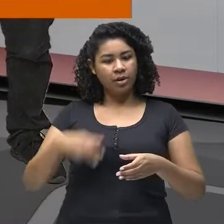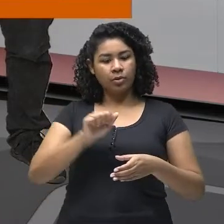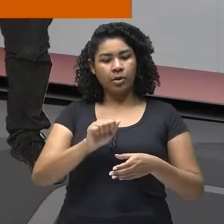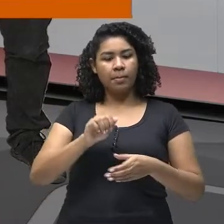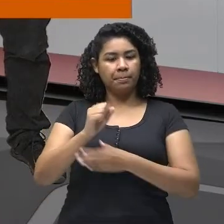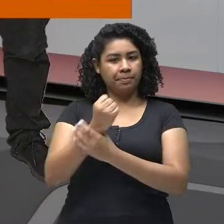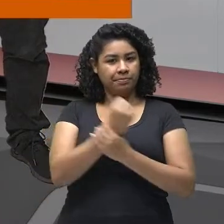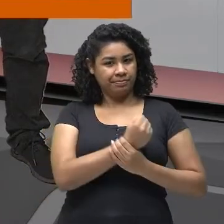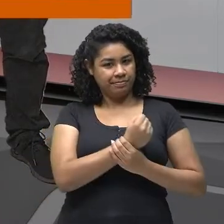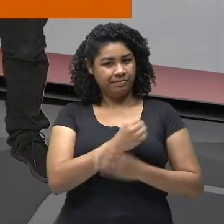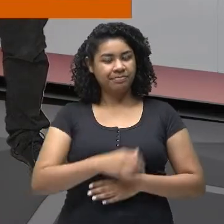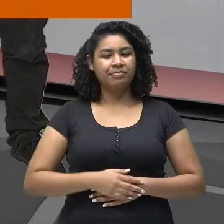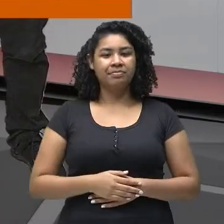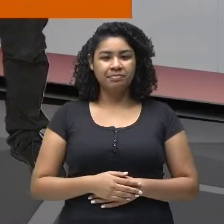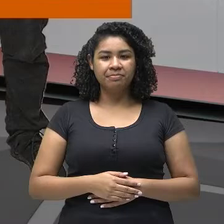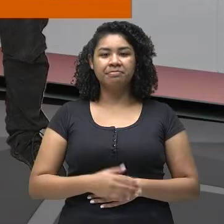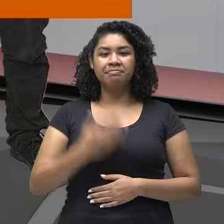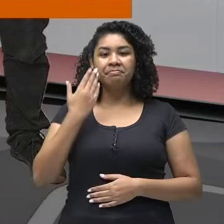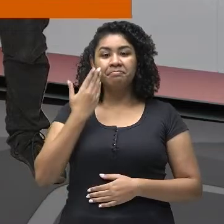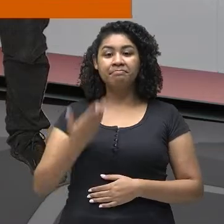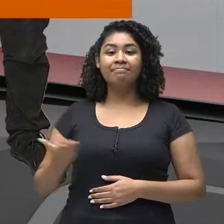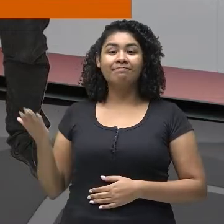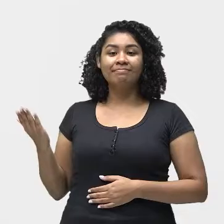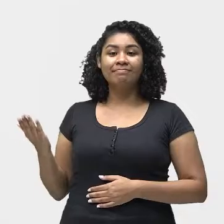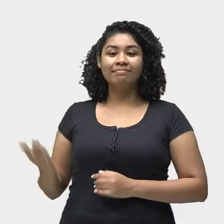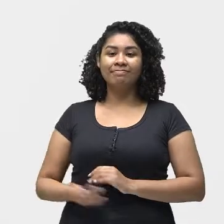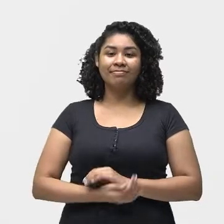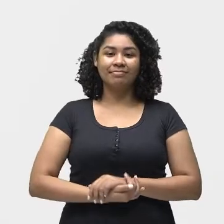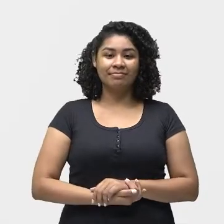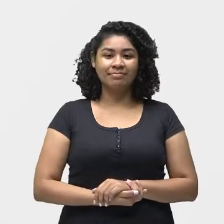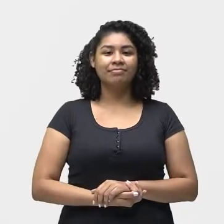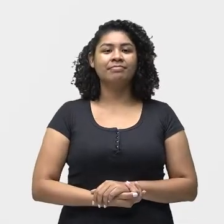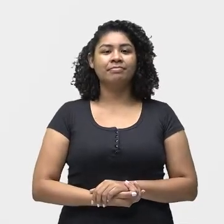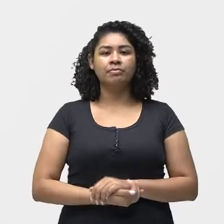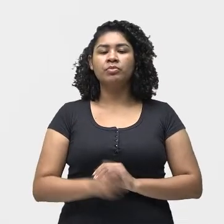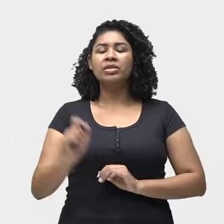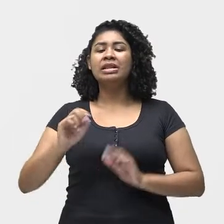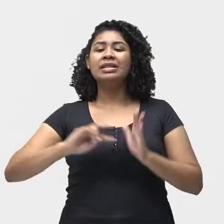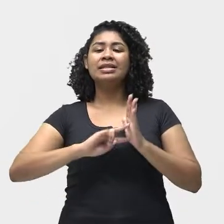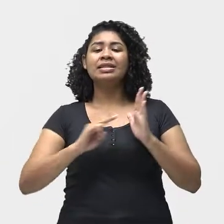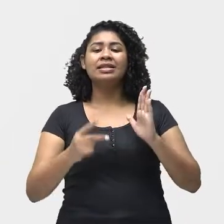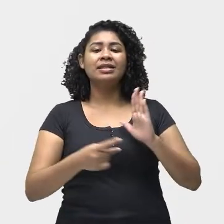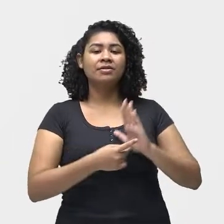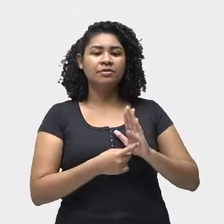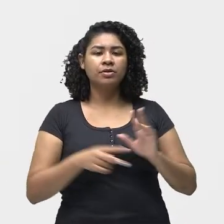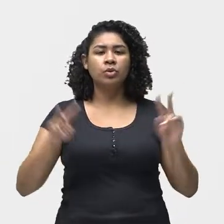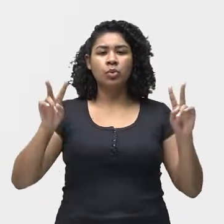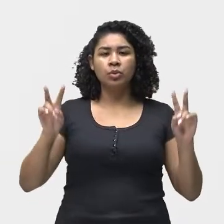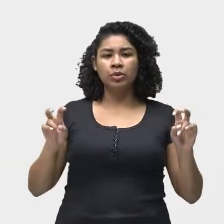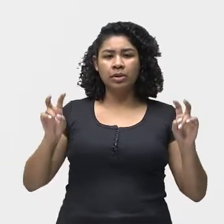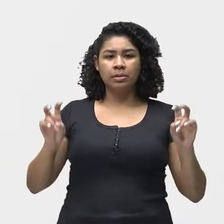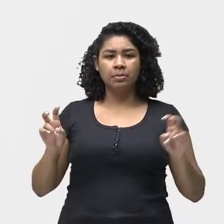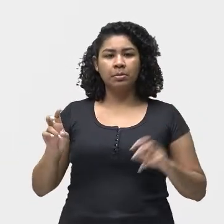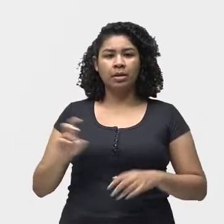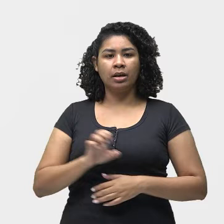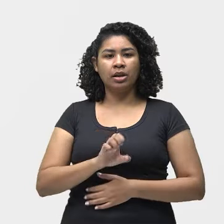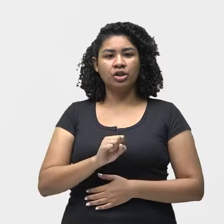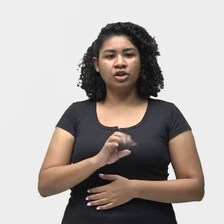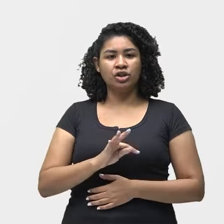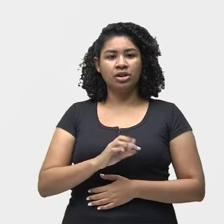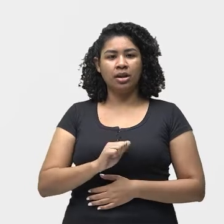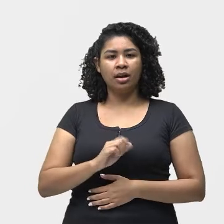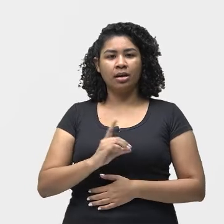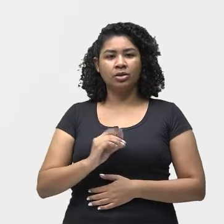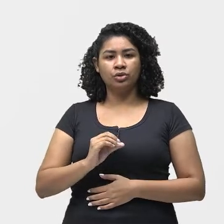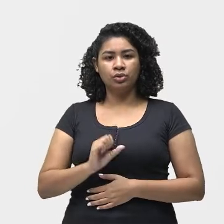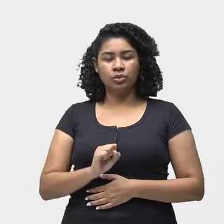aí ao nosso conteúdo. Vamos lá então? Então o que significa o termo Estados Nacionais quando nós falamos